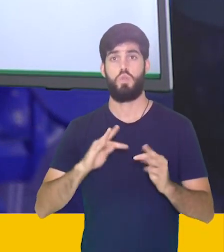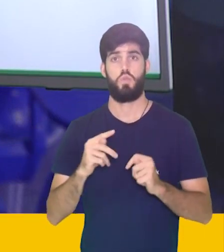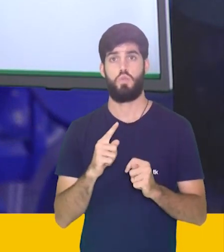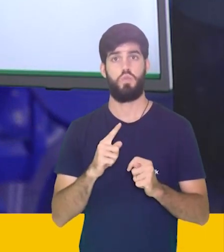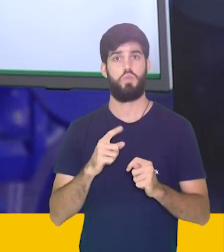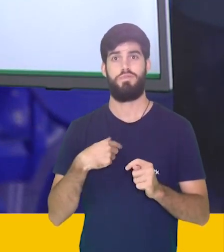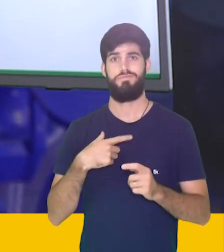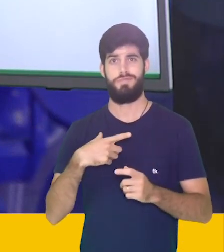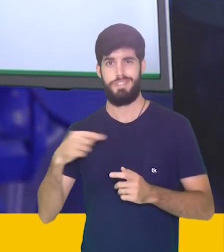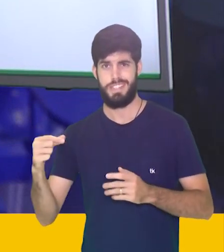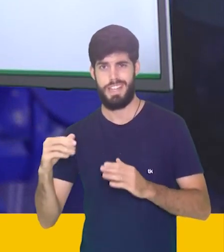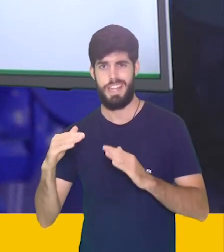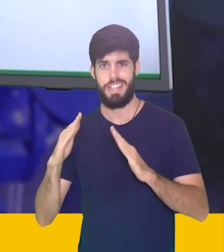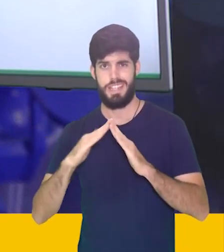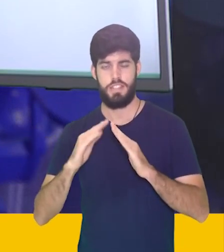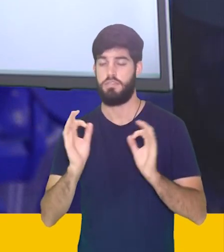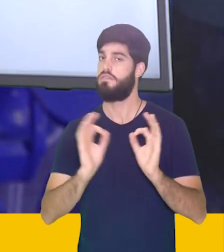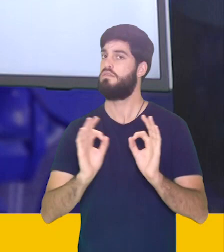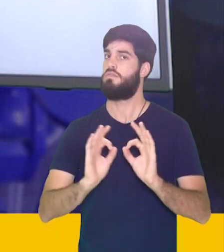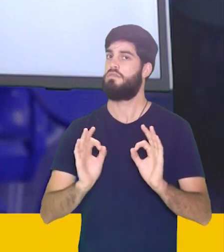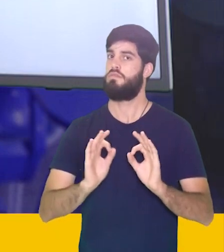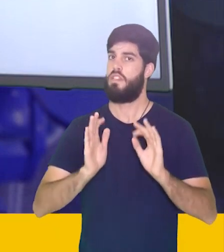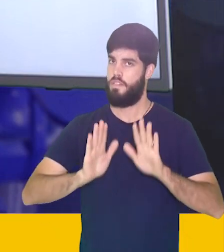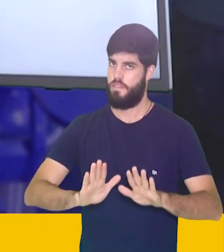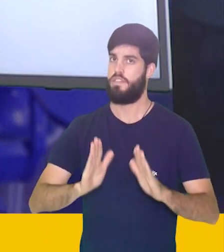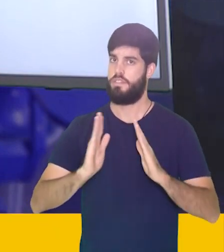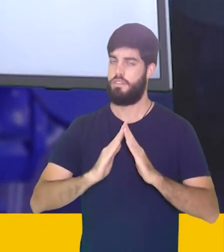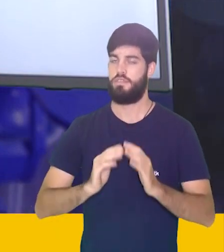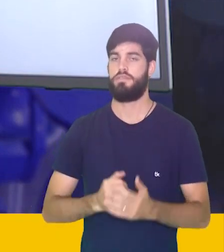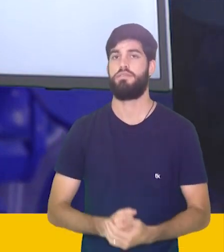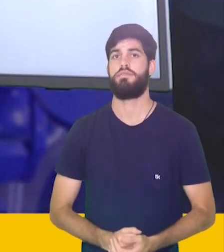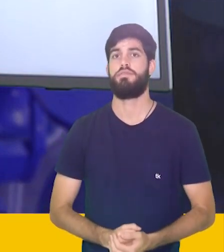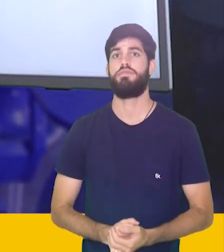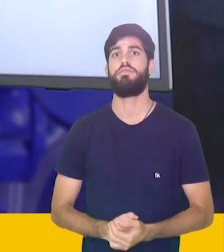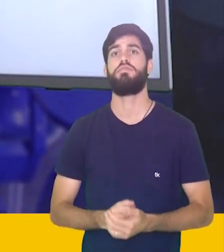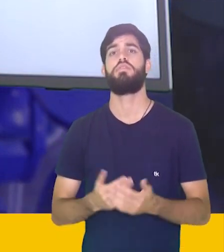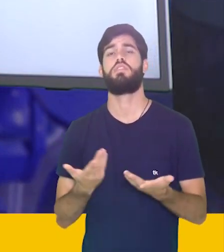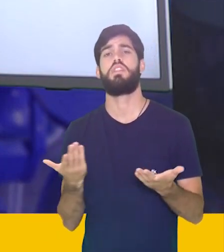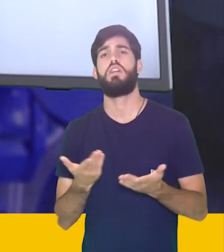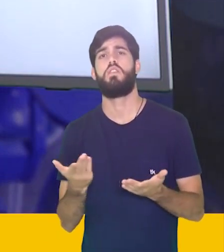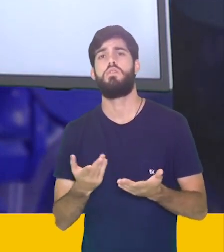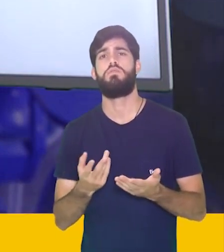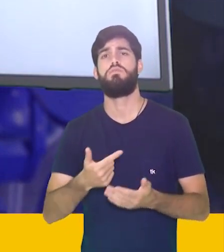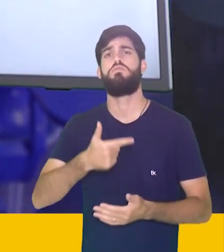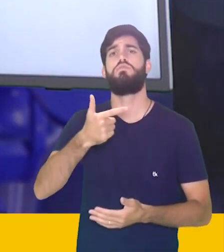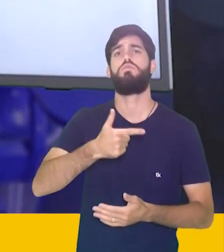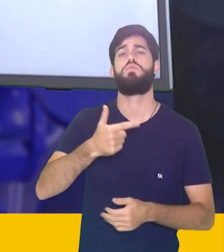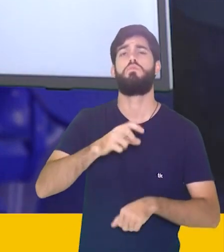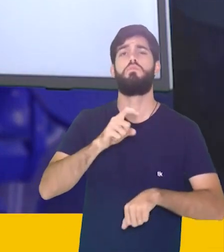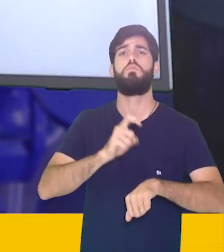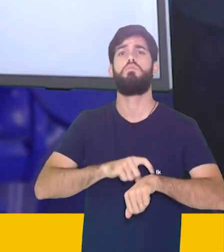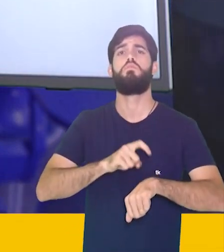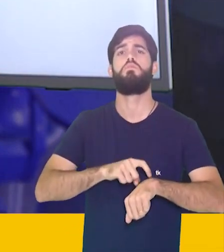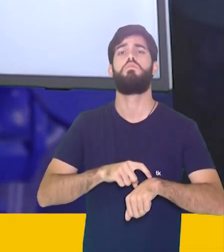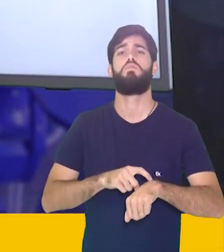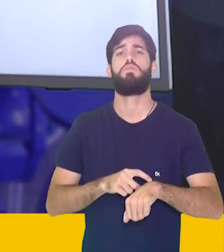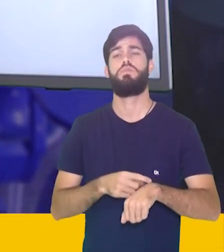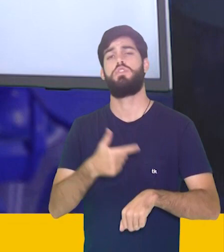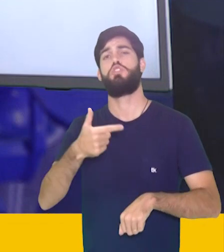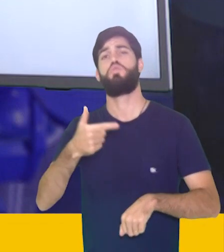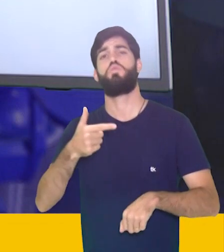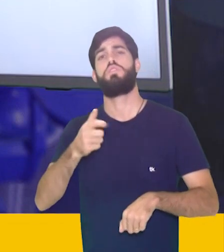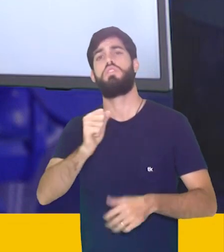Tudo isso sem sair de casa. E agora vamos para O segundo momento, ou a